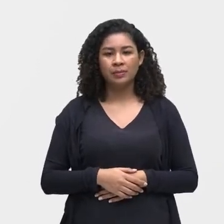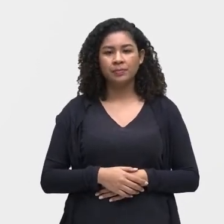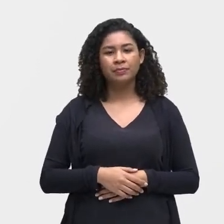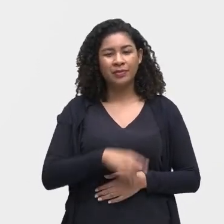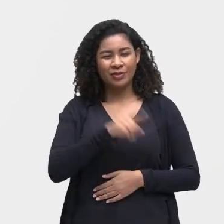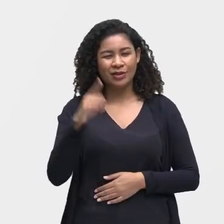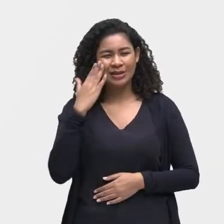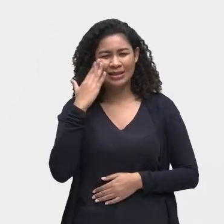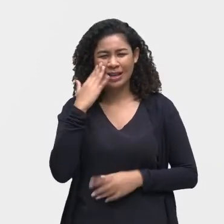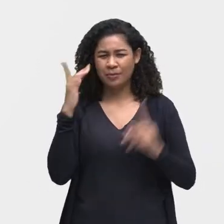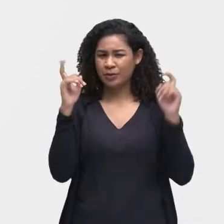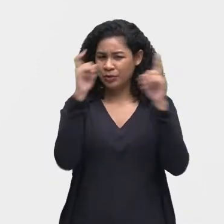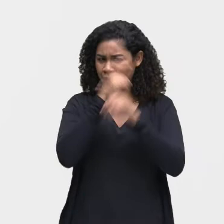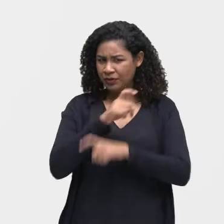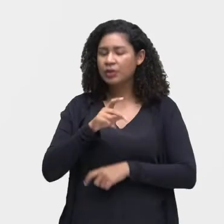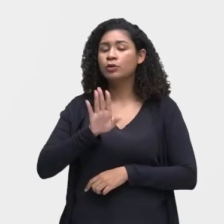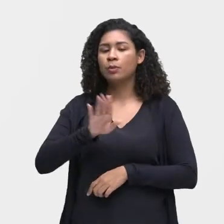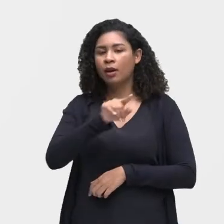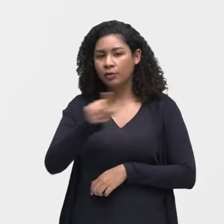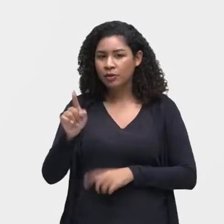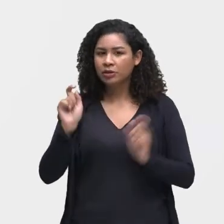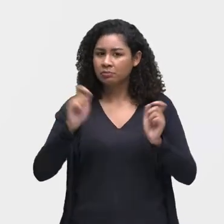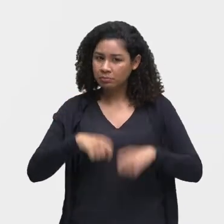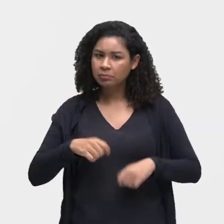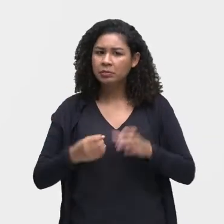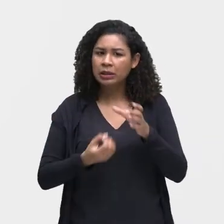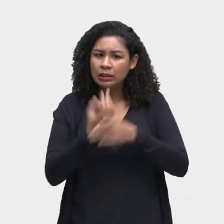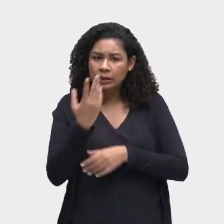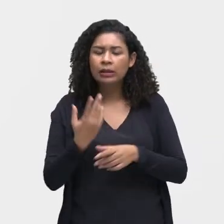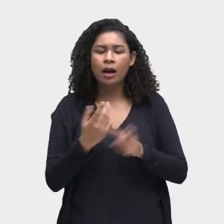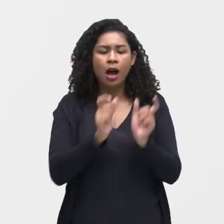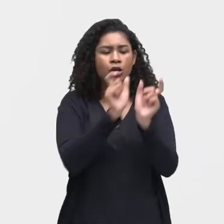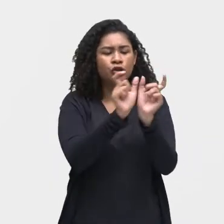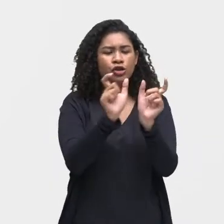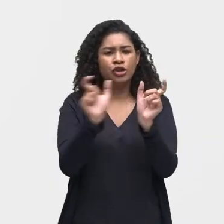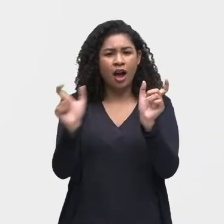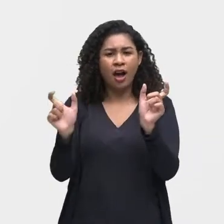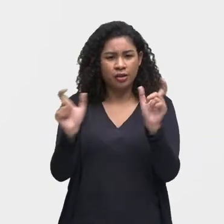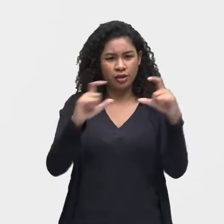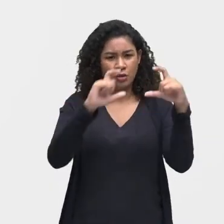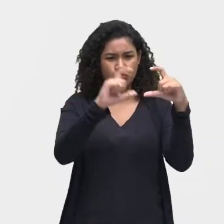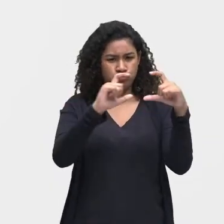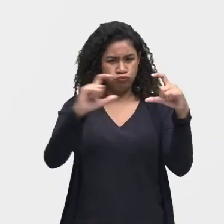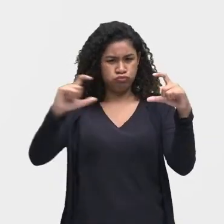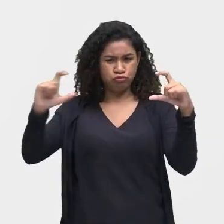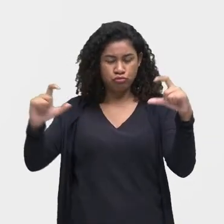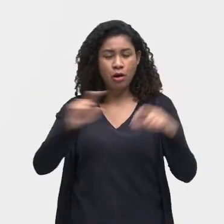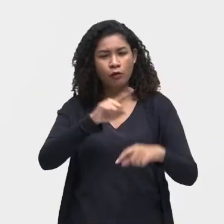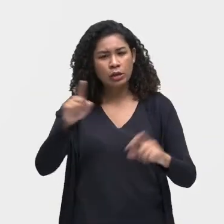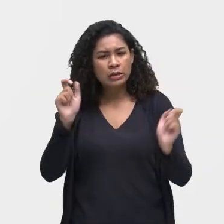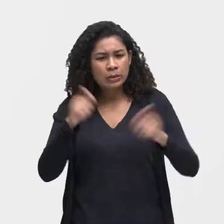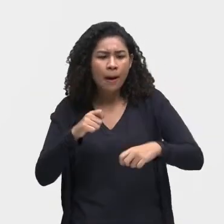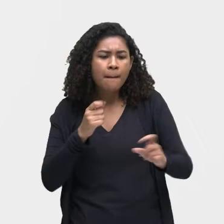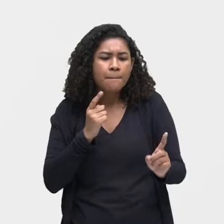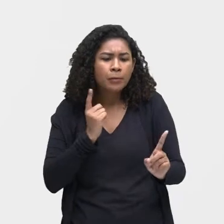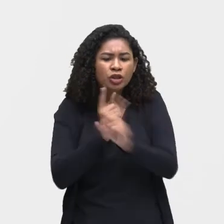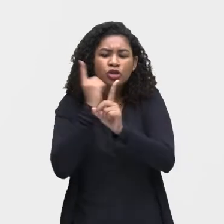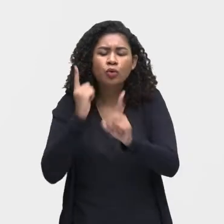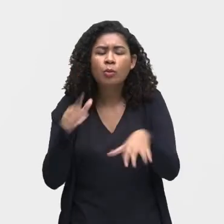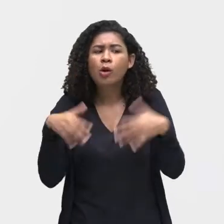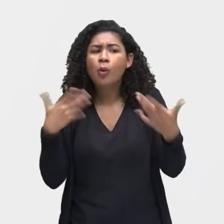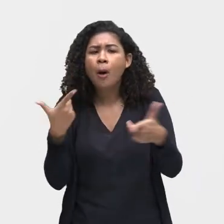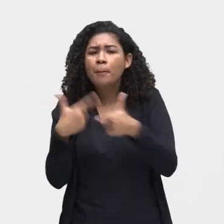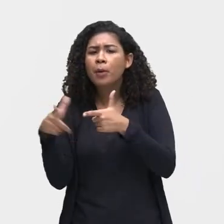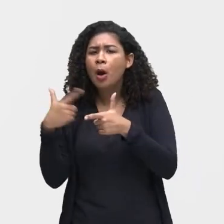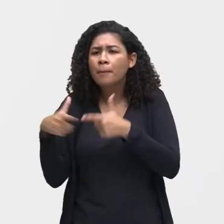as charges agora, mas identifiquem aí perto de vocês qual é o problema ambiental. Ah, professora, aqui